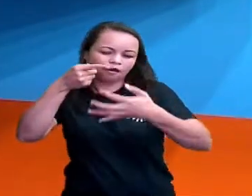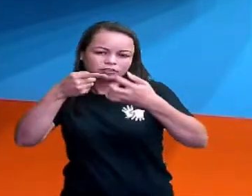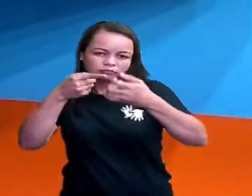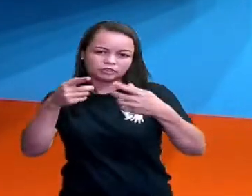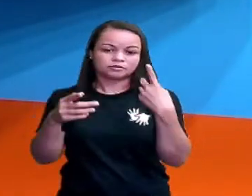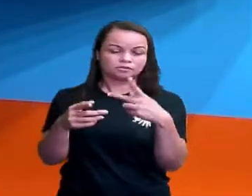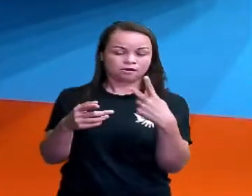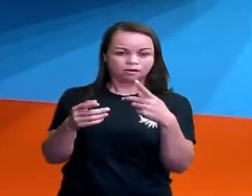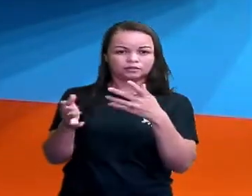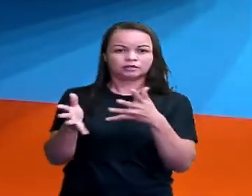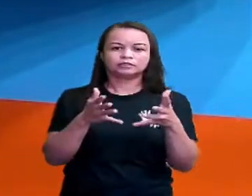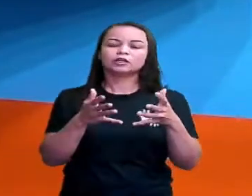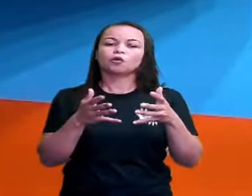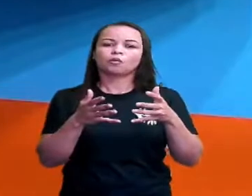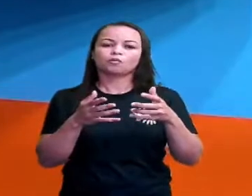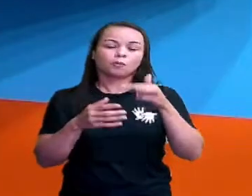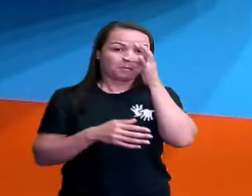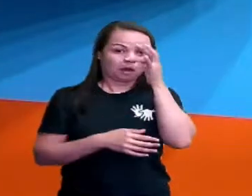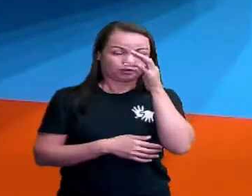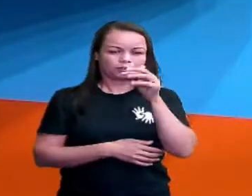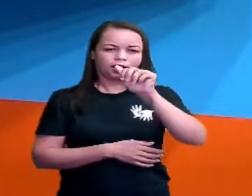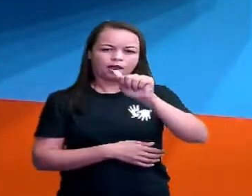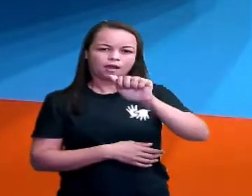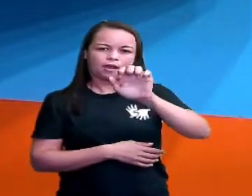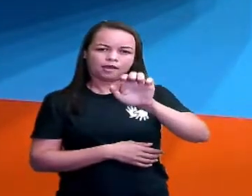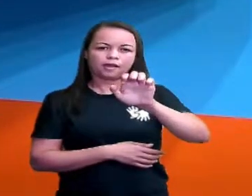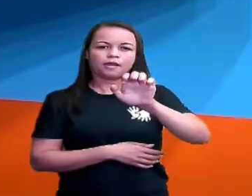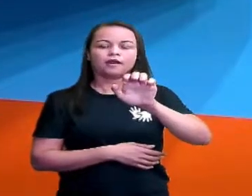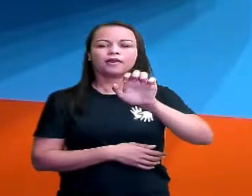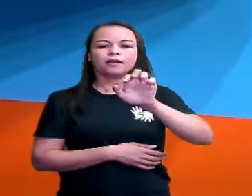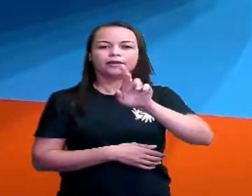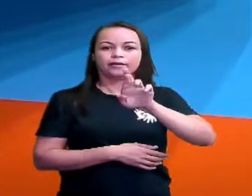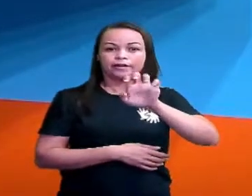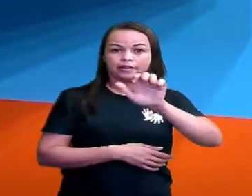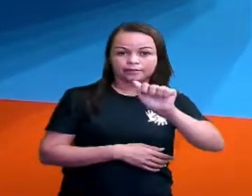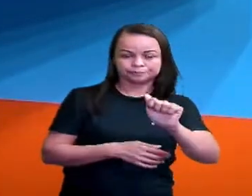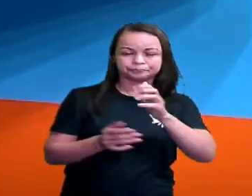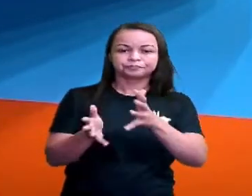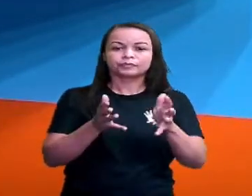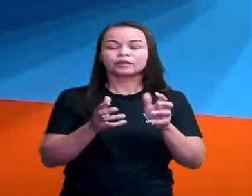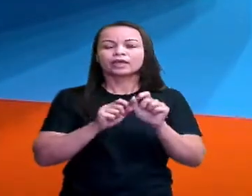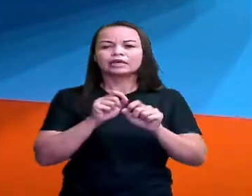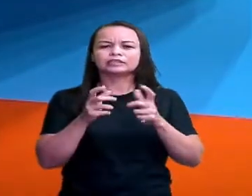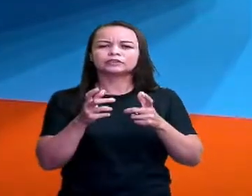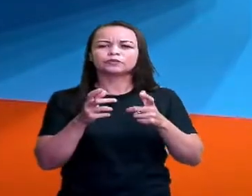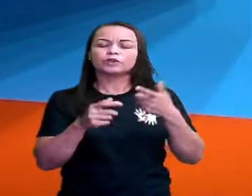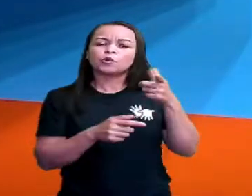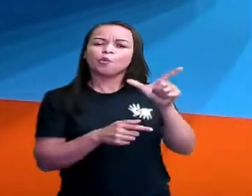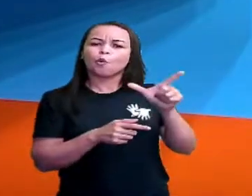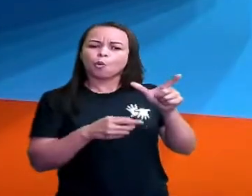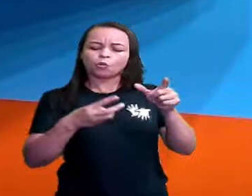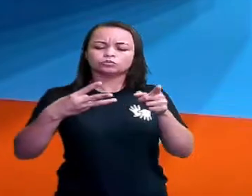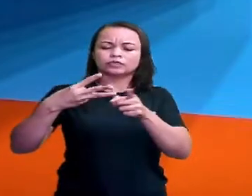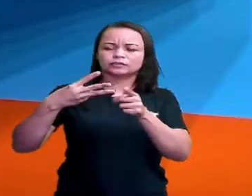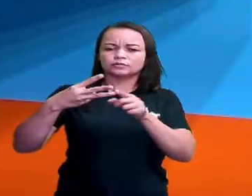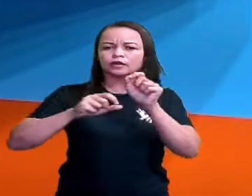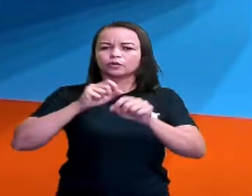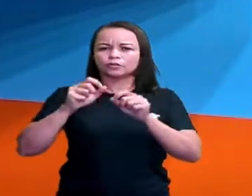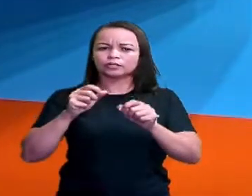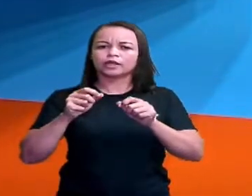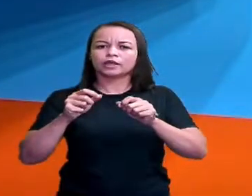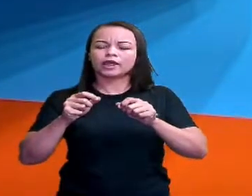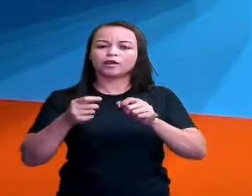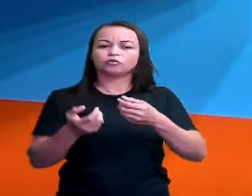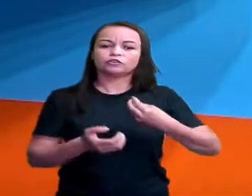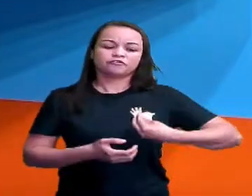como plantas aéreas. E um outro habitat que essas plantas podem habitar é o habitat aquático, tá certo? O